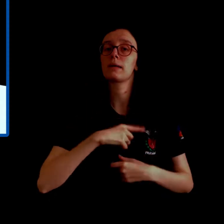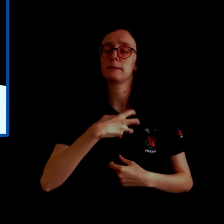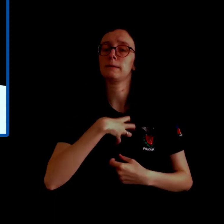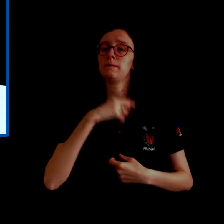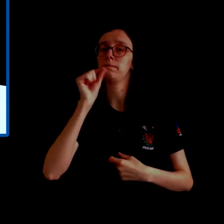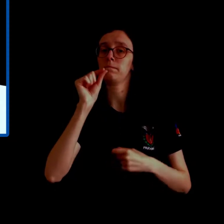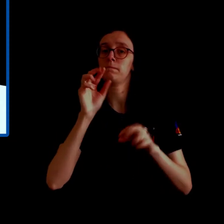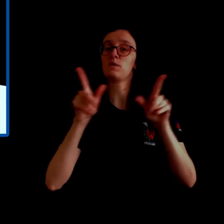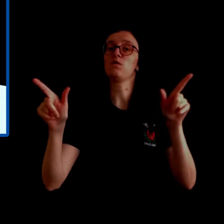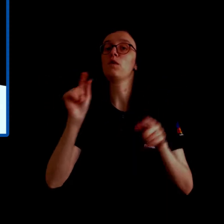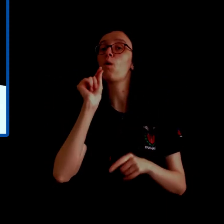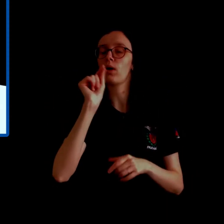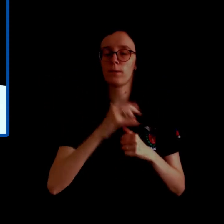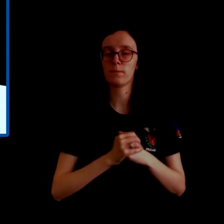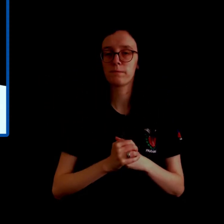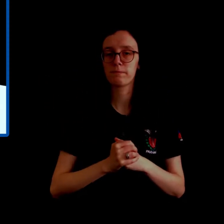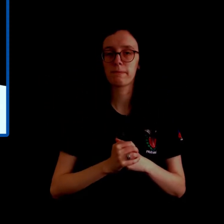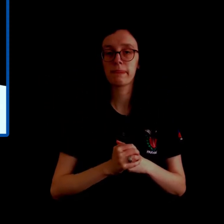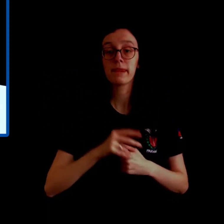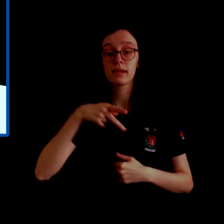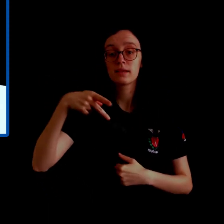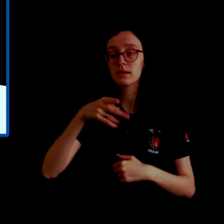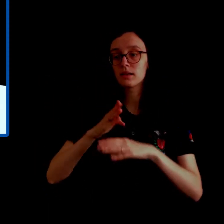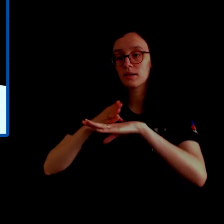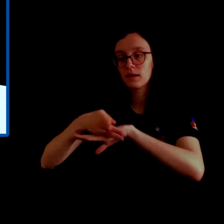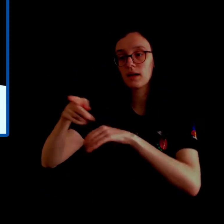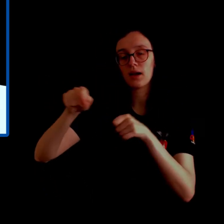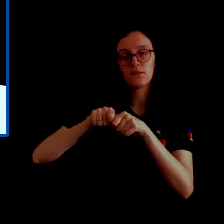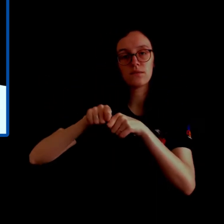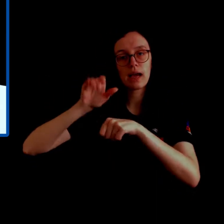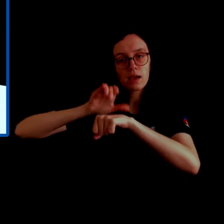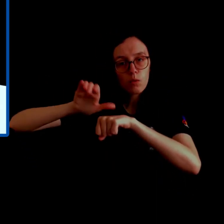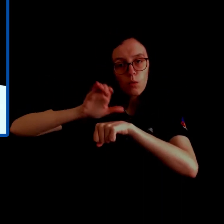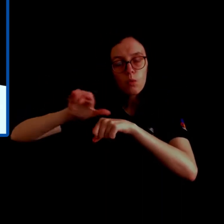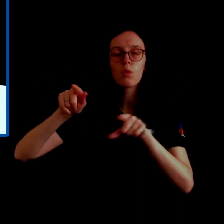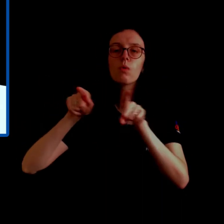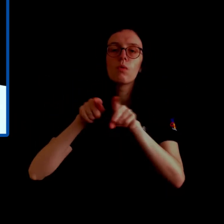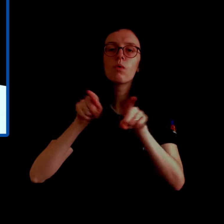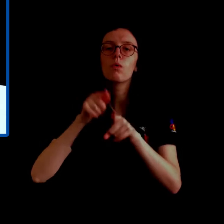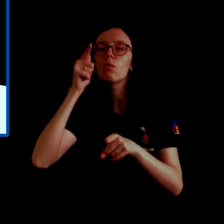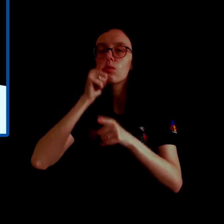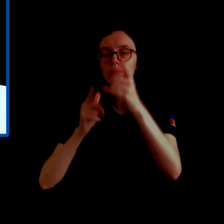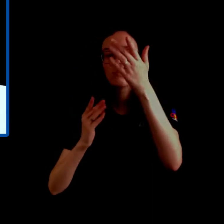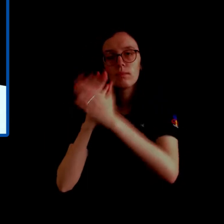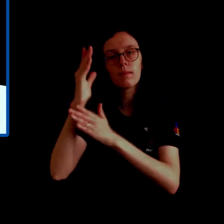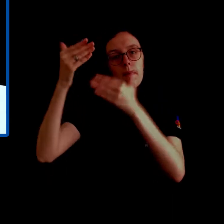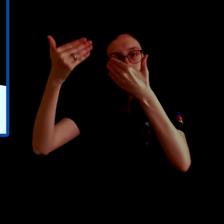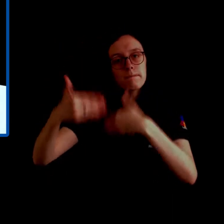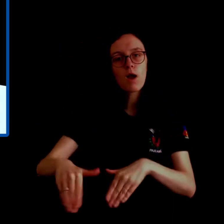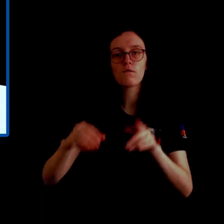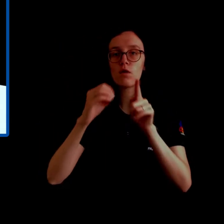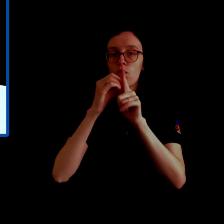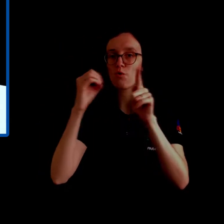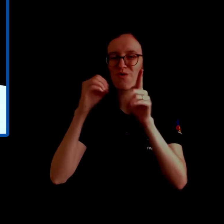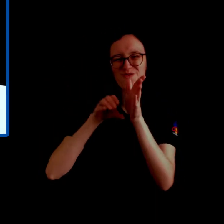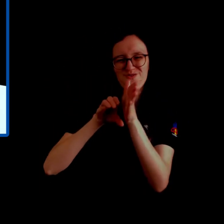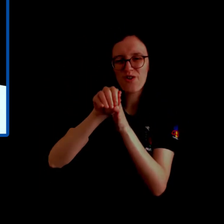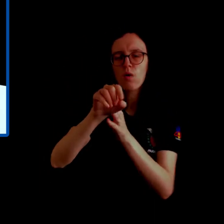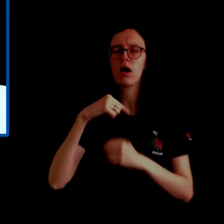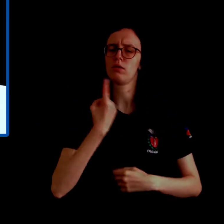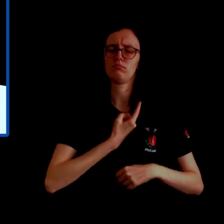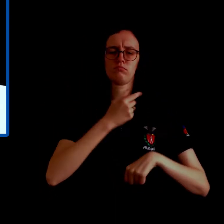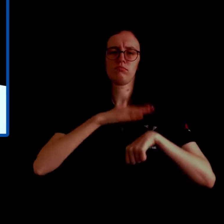diferencial, né? O professor que fizer o curso e passar na prova da Google, que é uma prova que não nós que